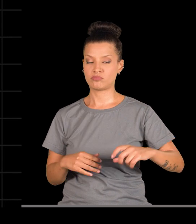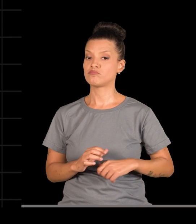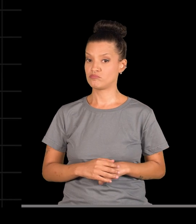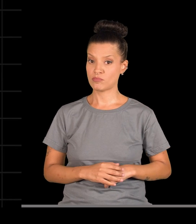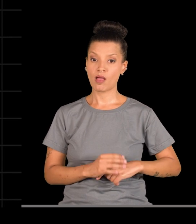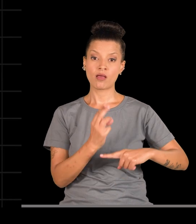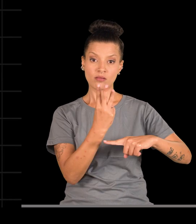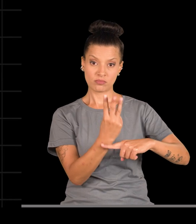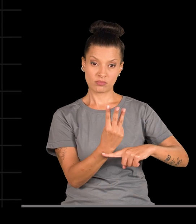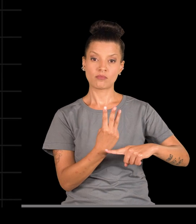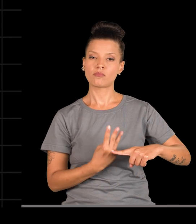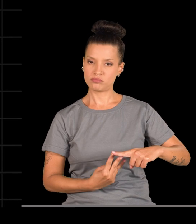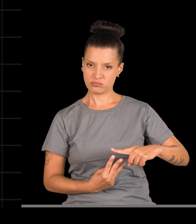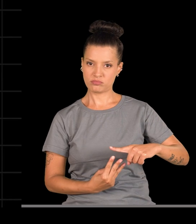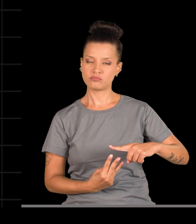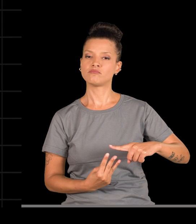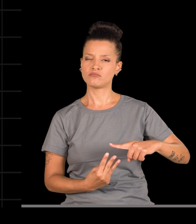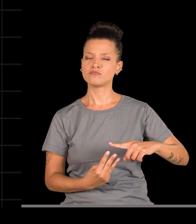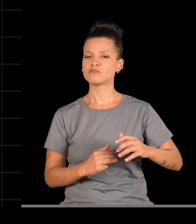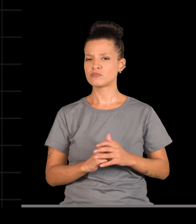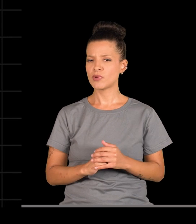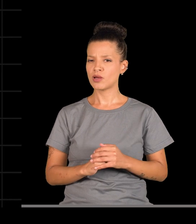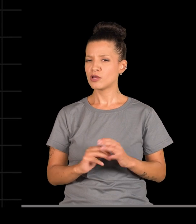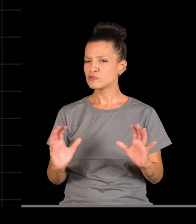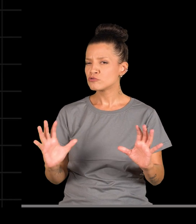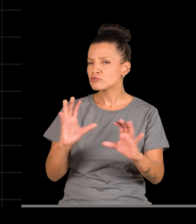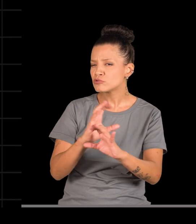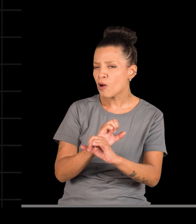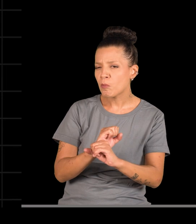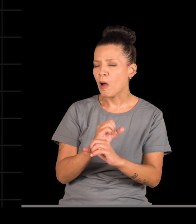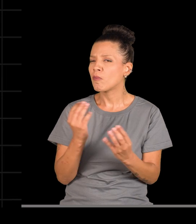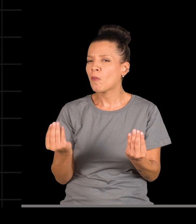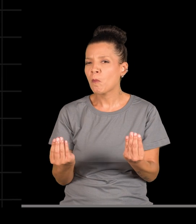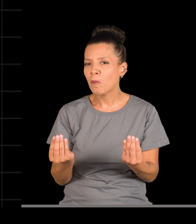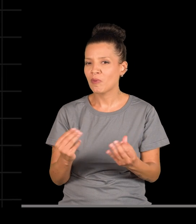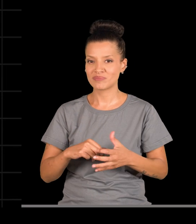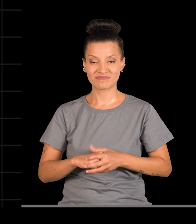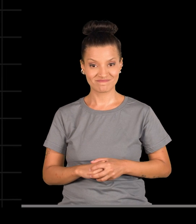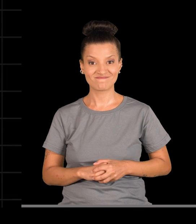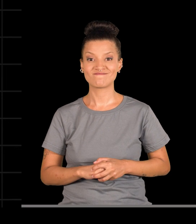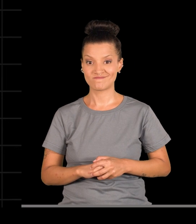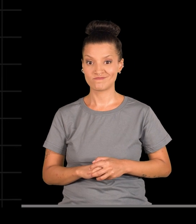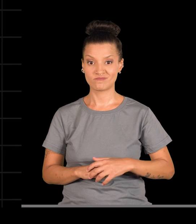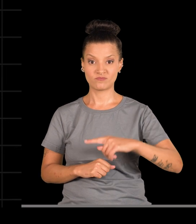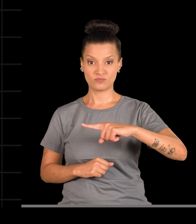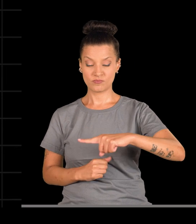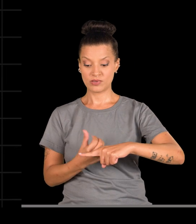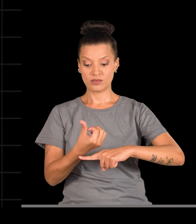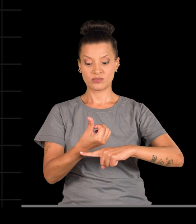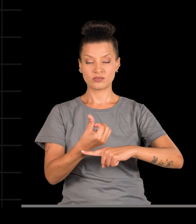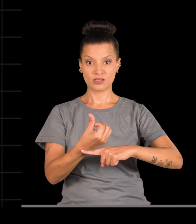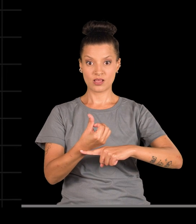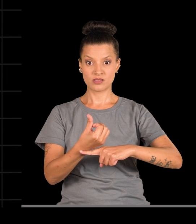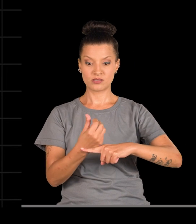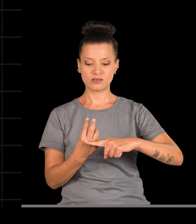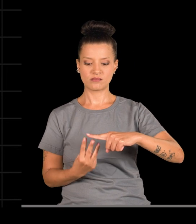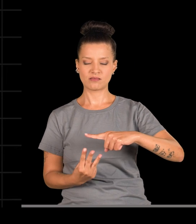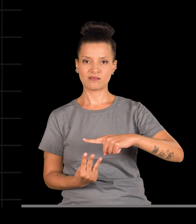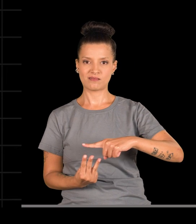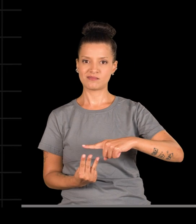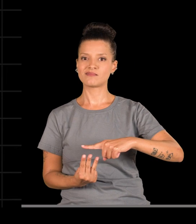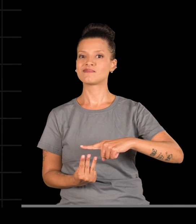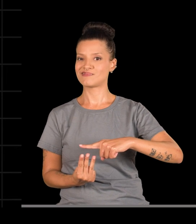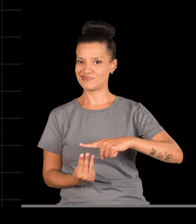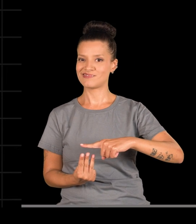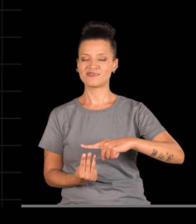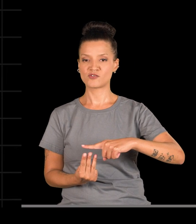também. Ou seja, eu represento 3 terços também. No total, eu vou representar quanto aqui? Ó? Eu vou